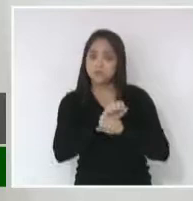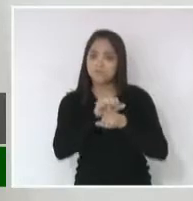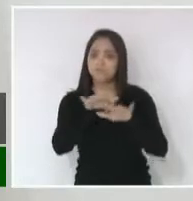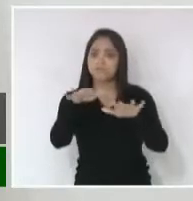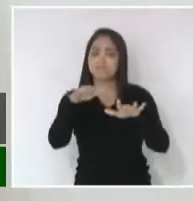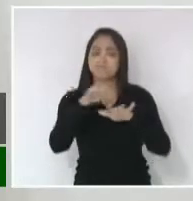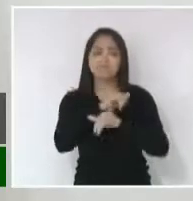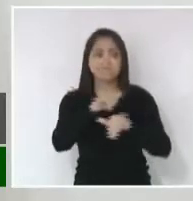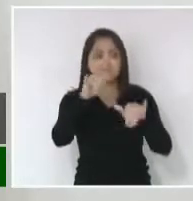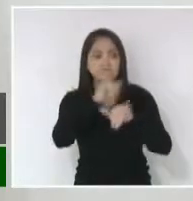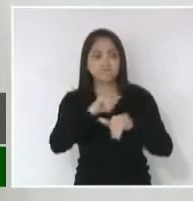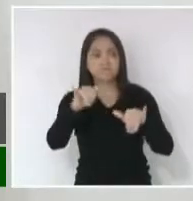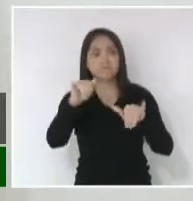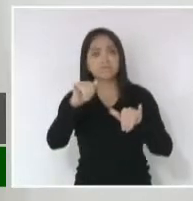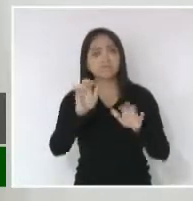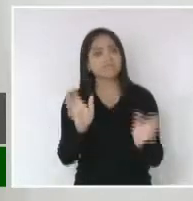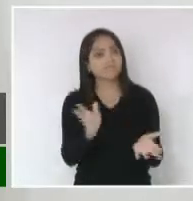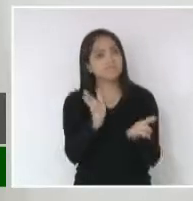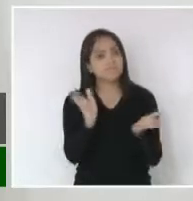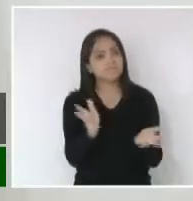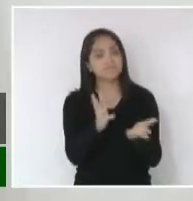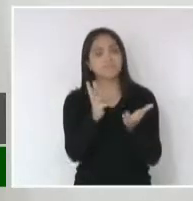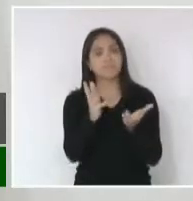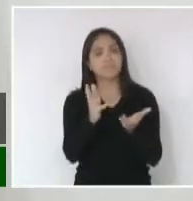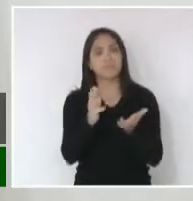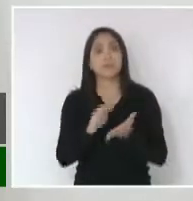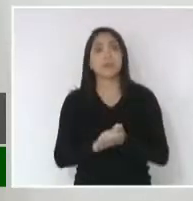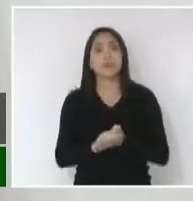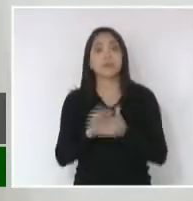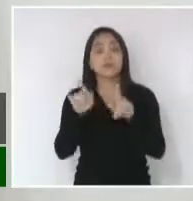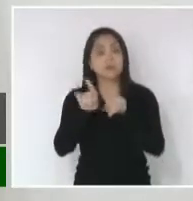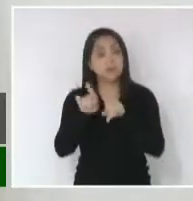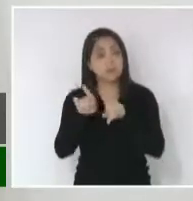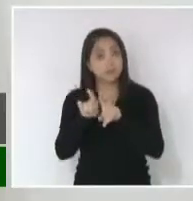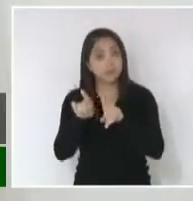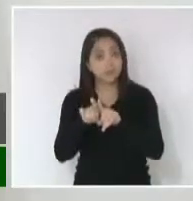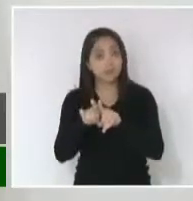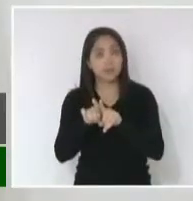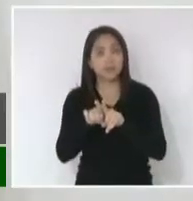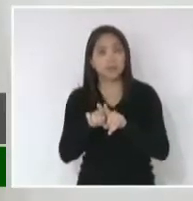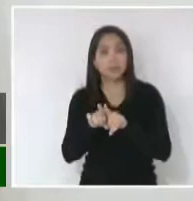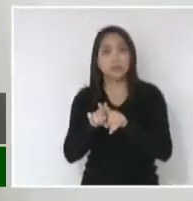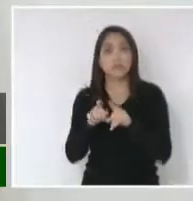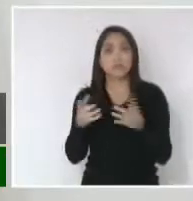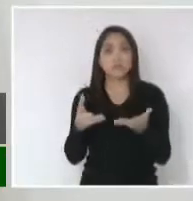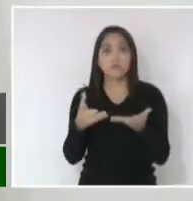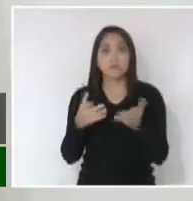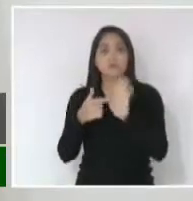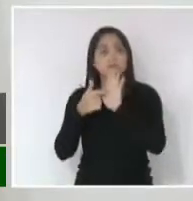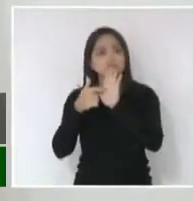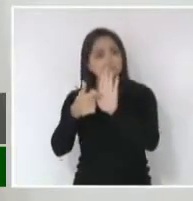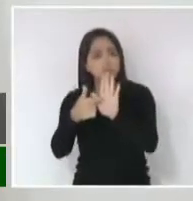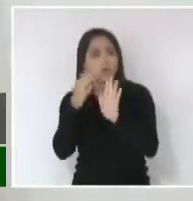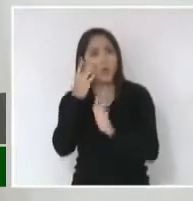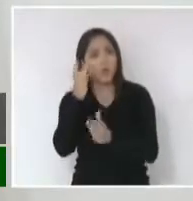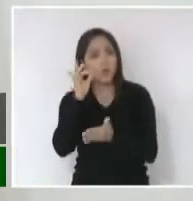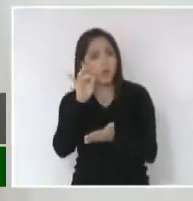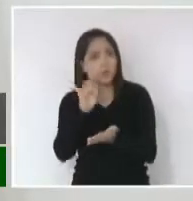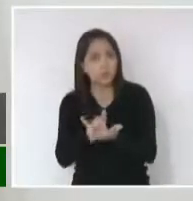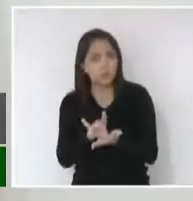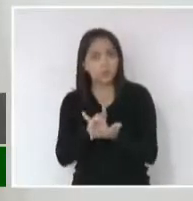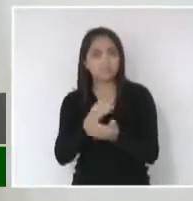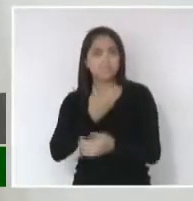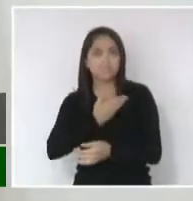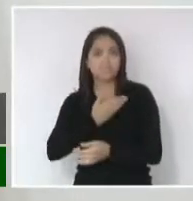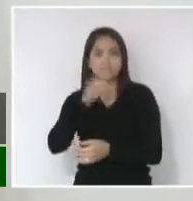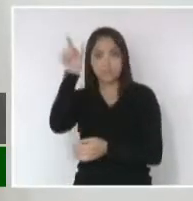dessas iniciativas. Quero deixar aqui também um registro, um reconhecimento do meu grande amigo